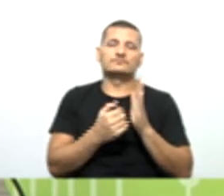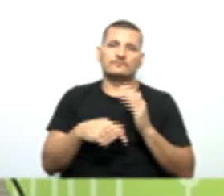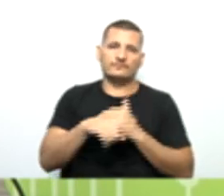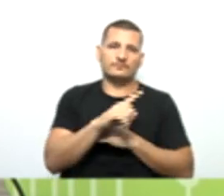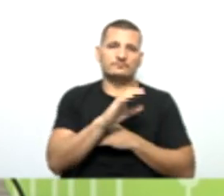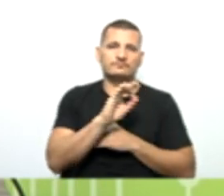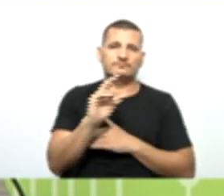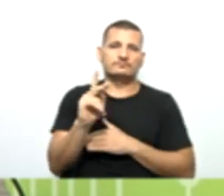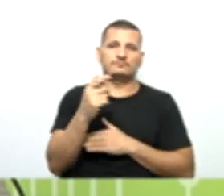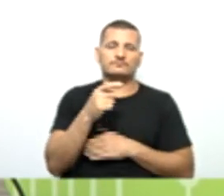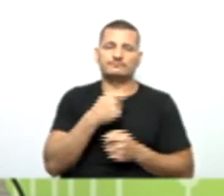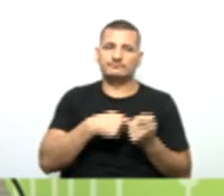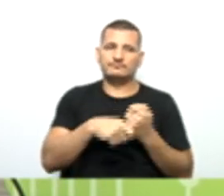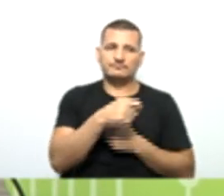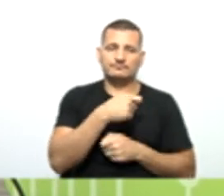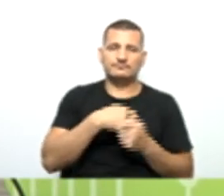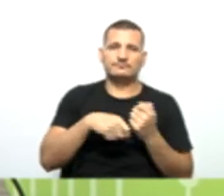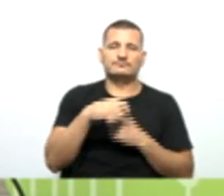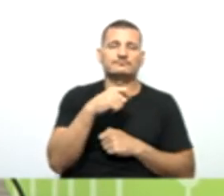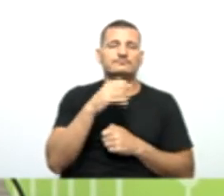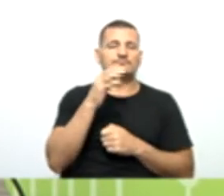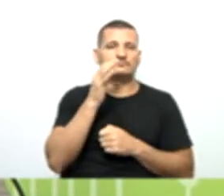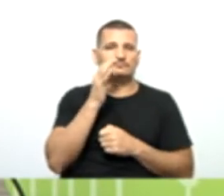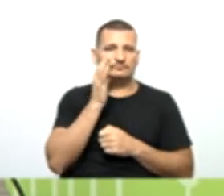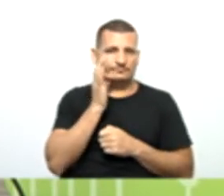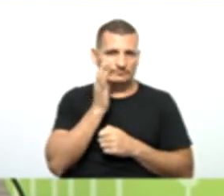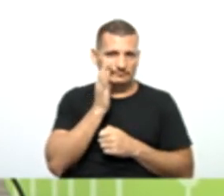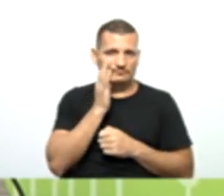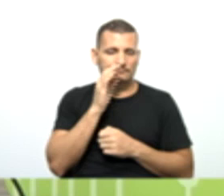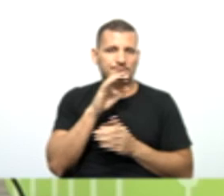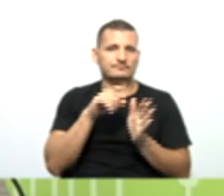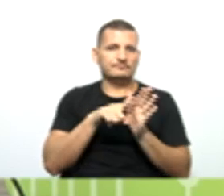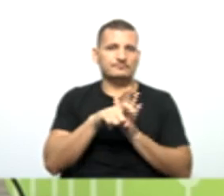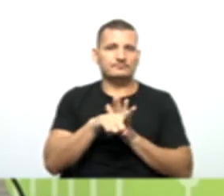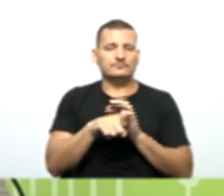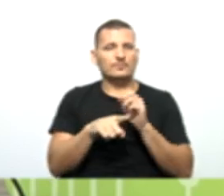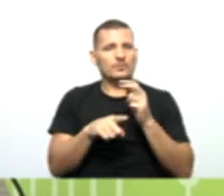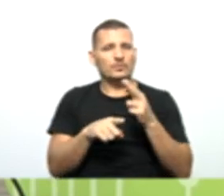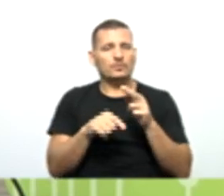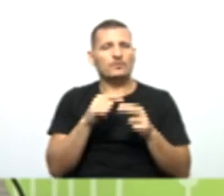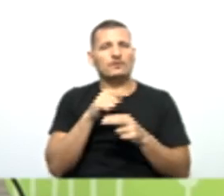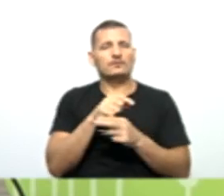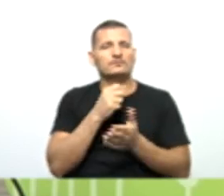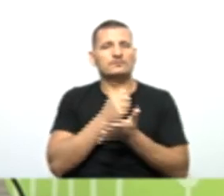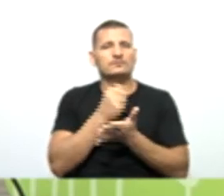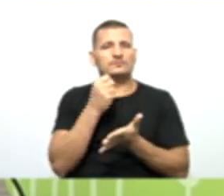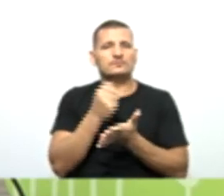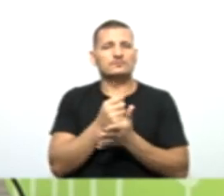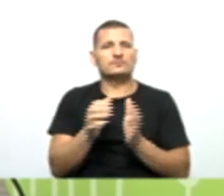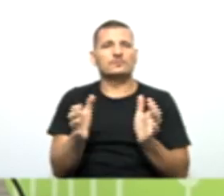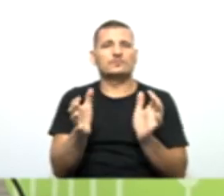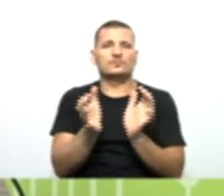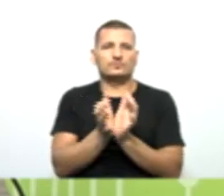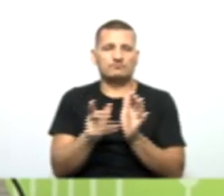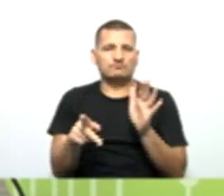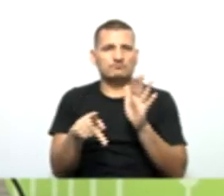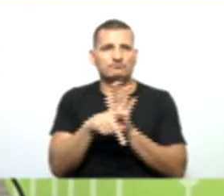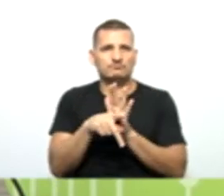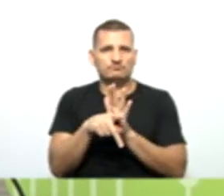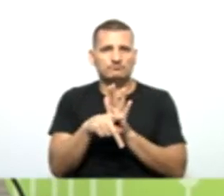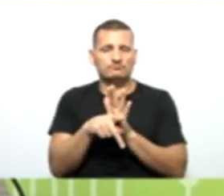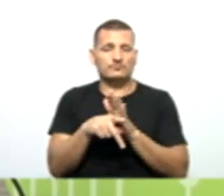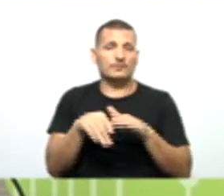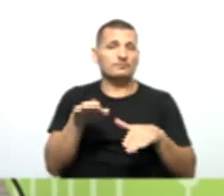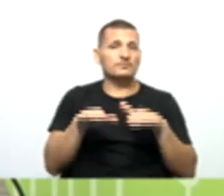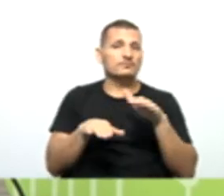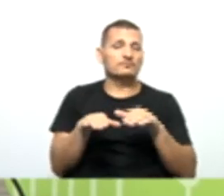com a cooperativa de café lá de Cacoal, ou então se ele vai contratar uma equipe específica para isso, por exemplo. Vai depender